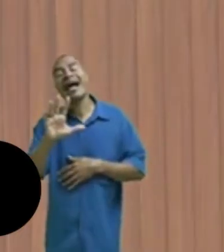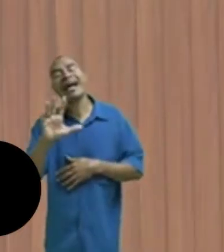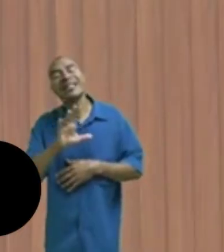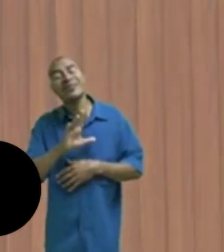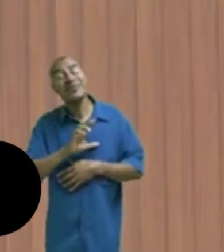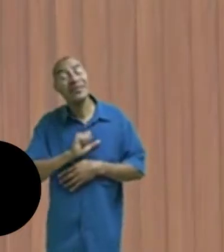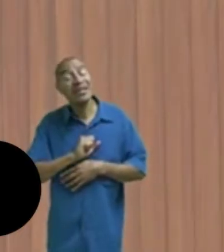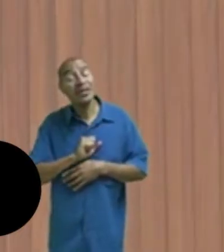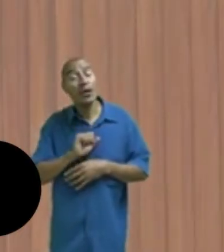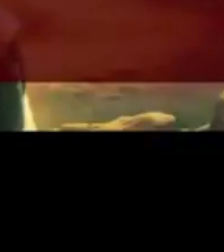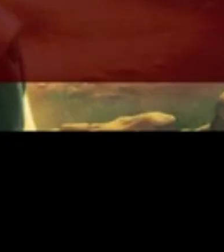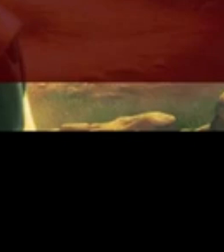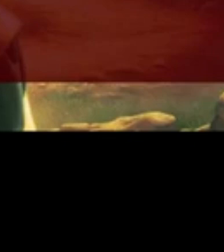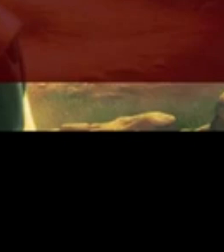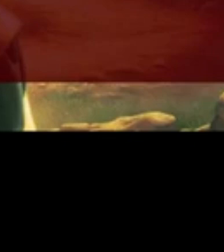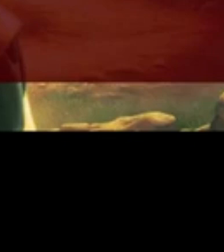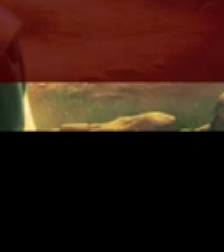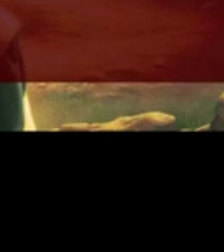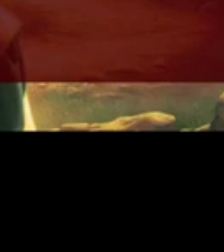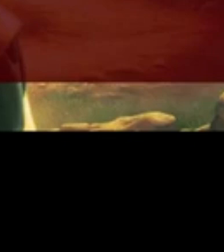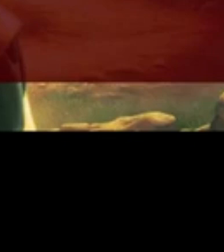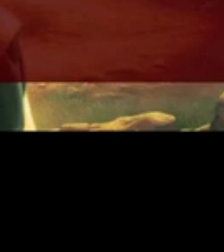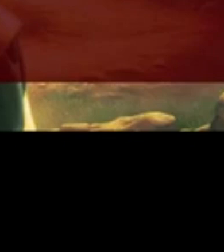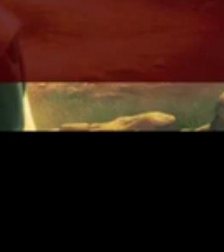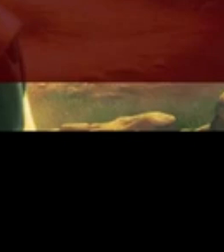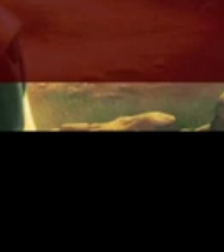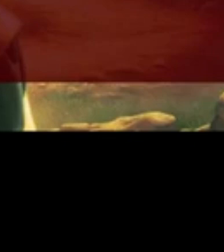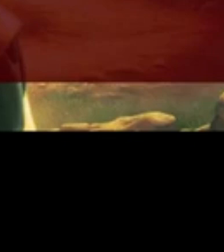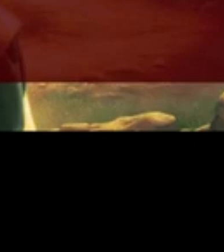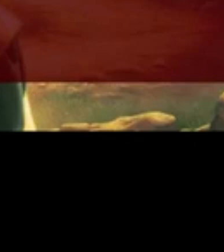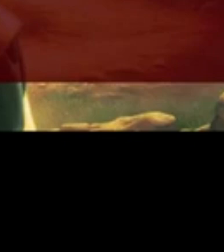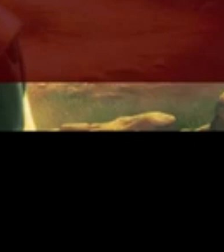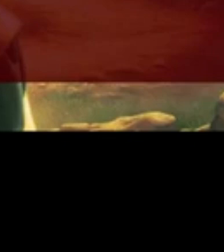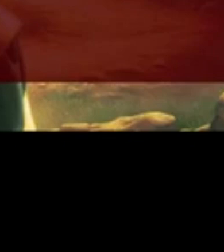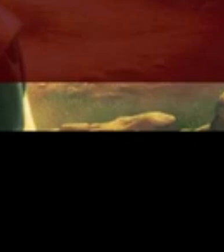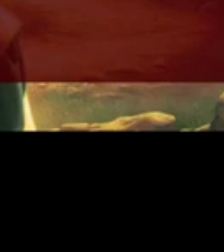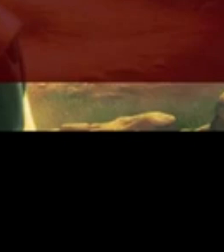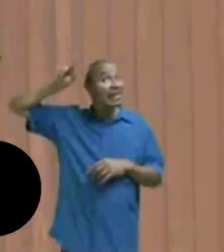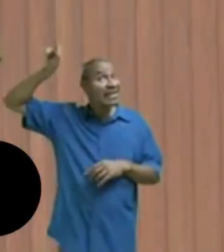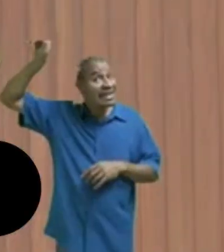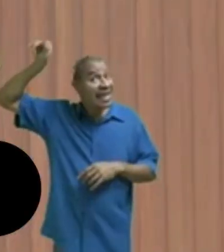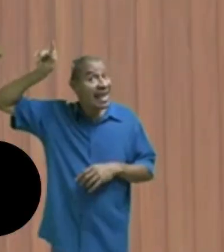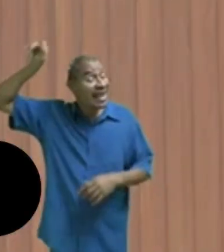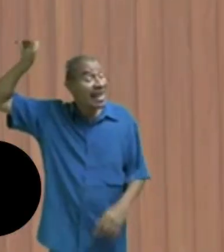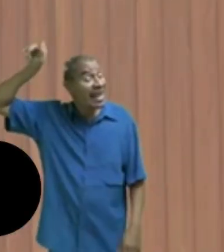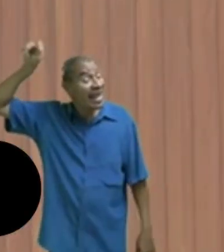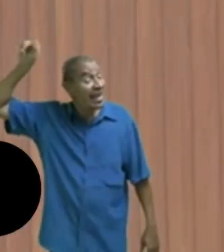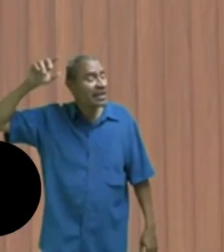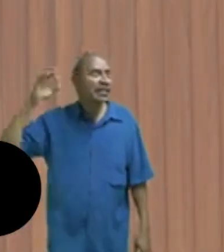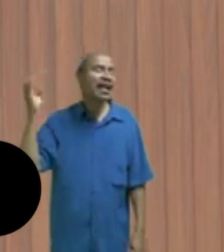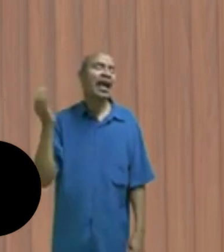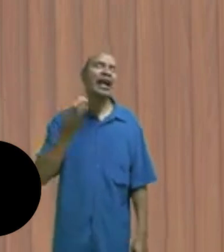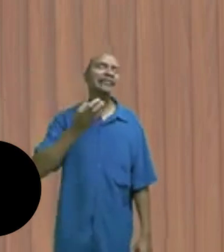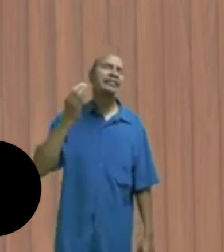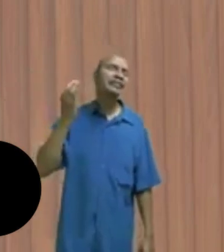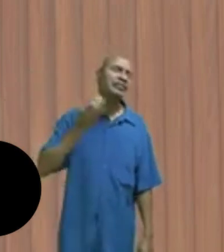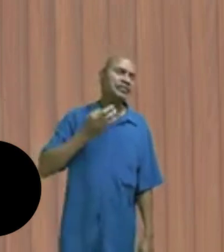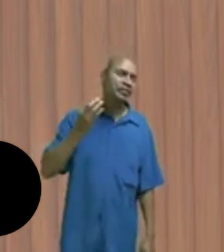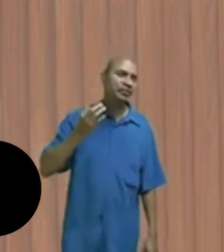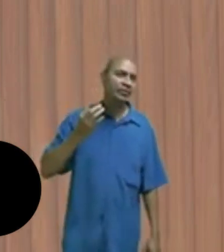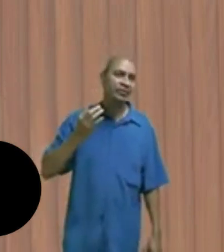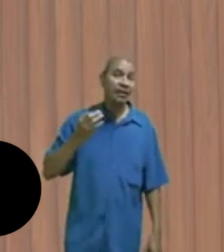significa atribuir honra a alguém que é digno. A adoração significa